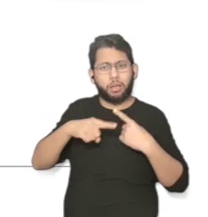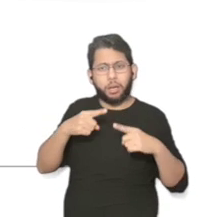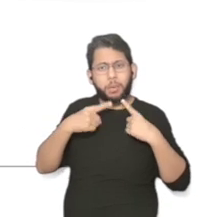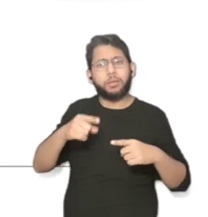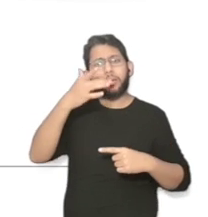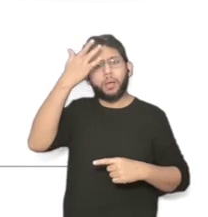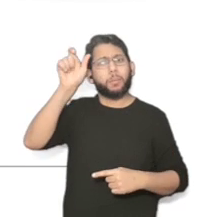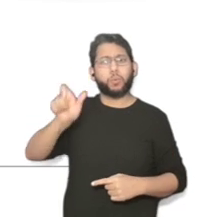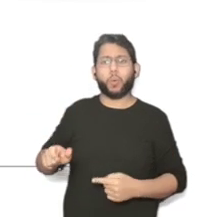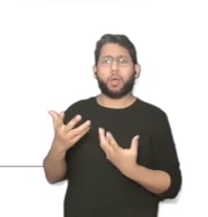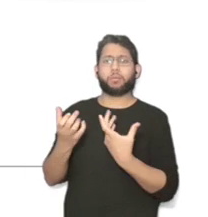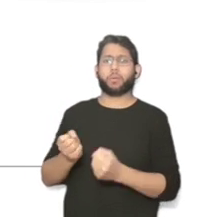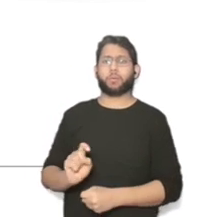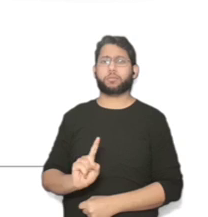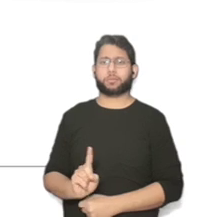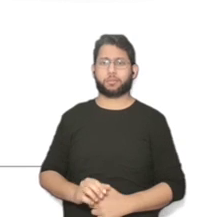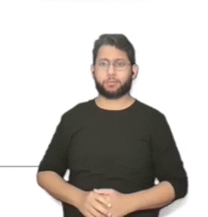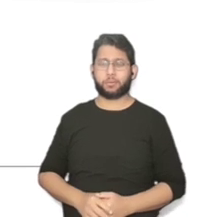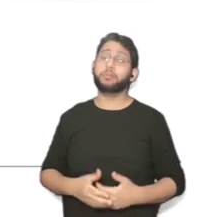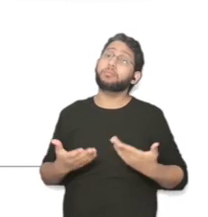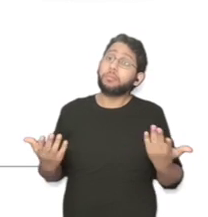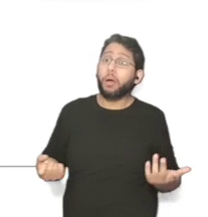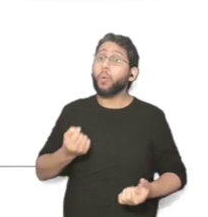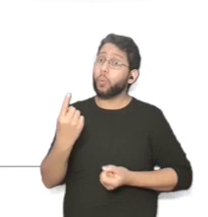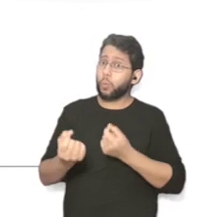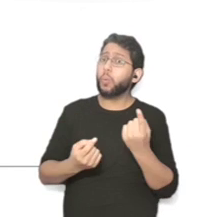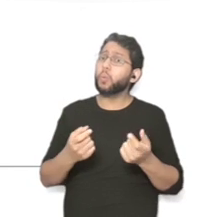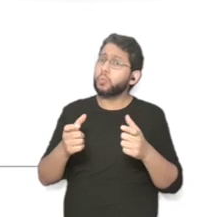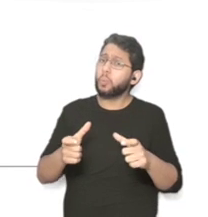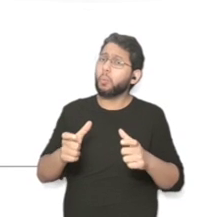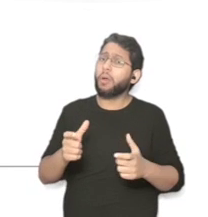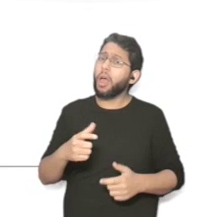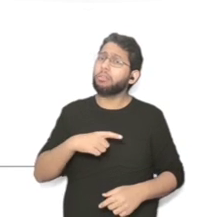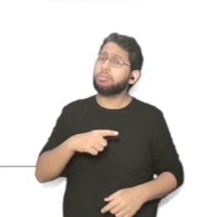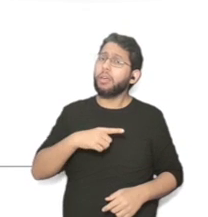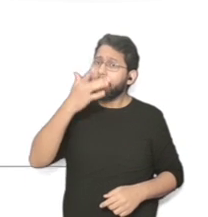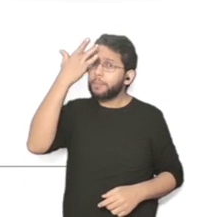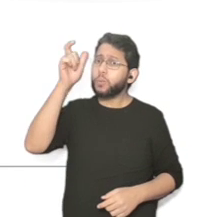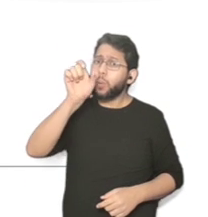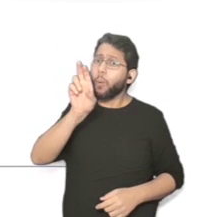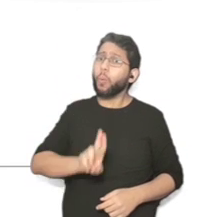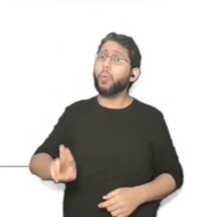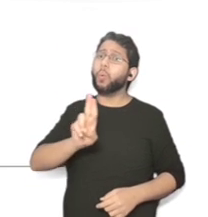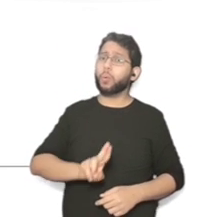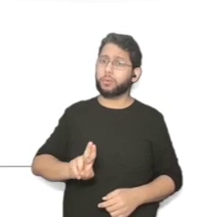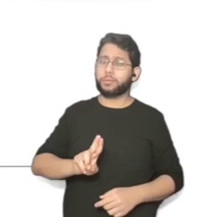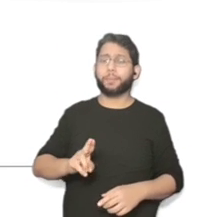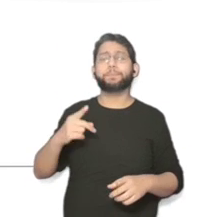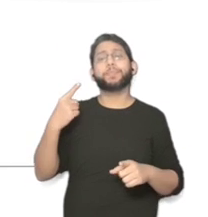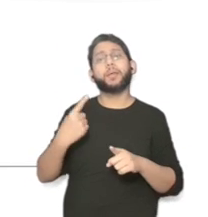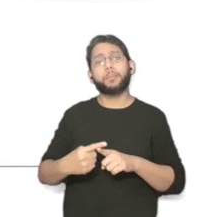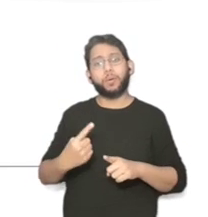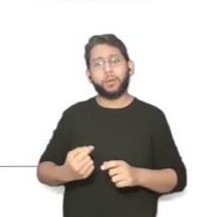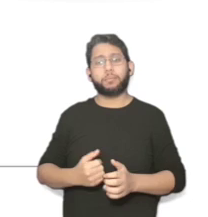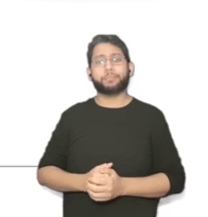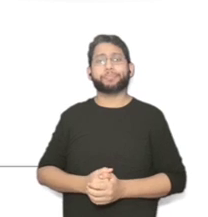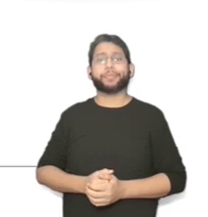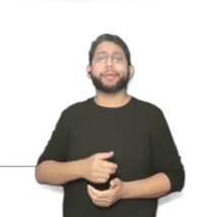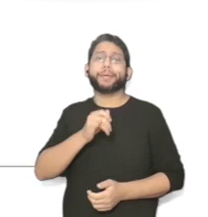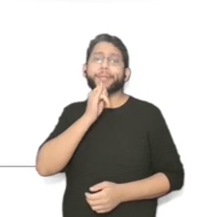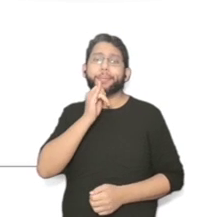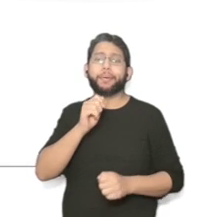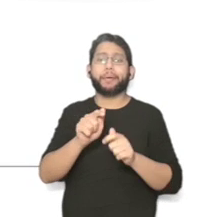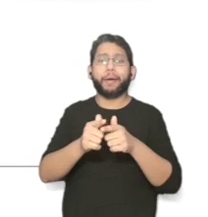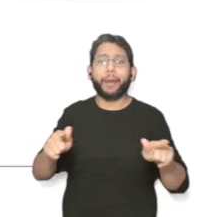bastante criticado, né, por algumas pessoas aí. Embora seja muito utilizado, o bimodalismo acabou sendo muito